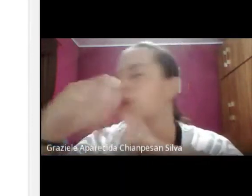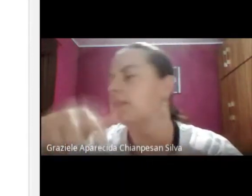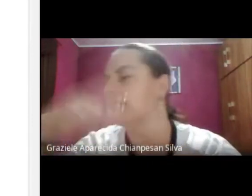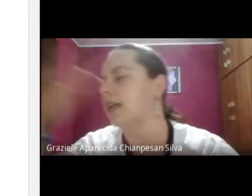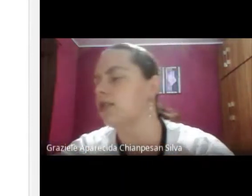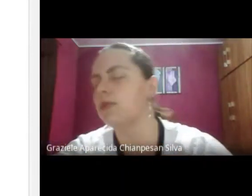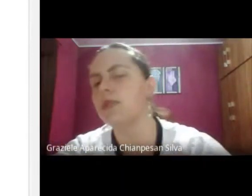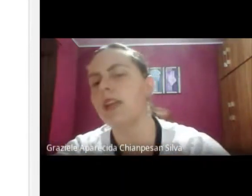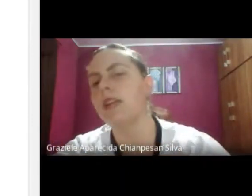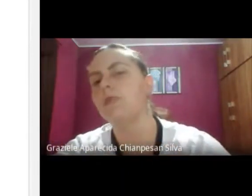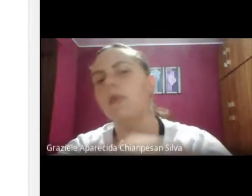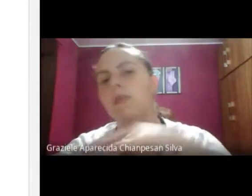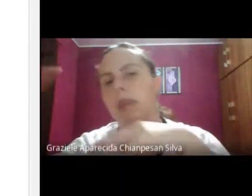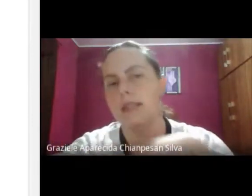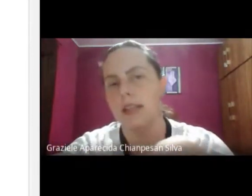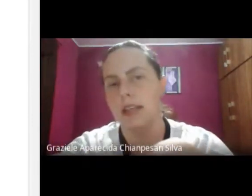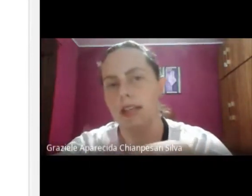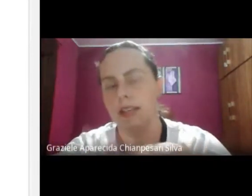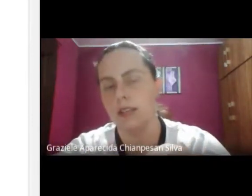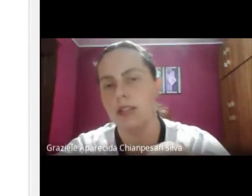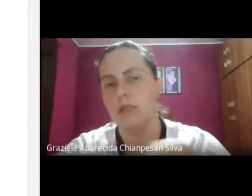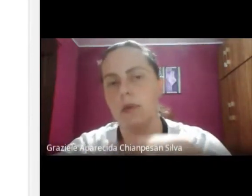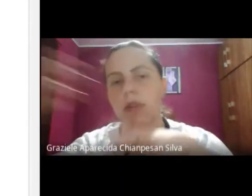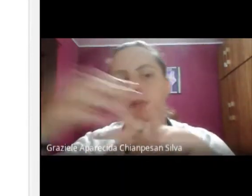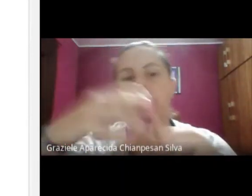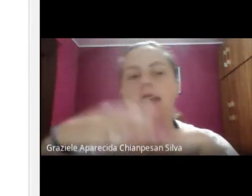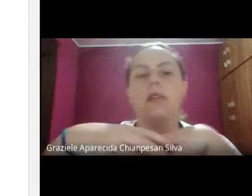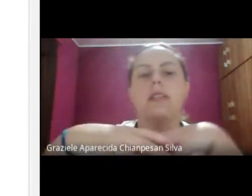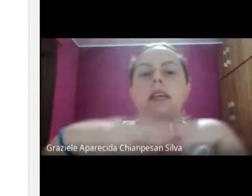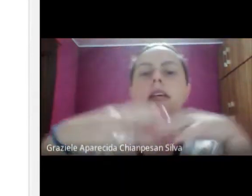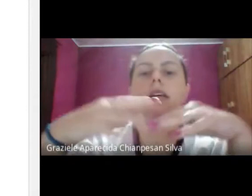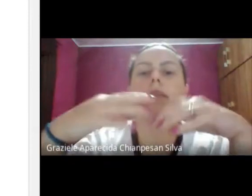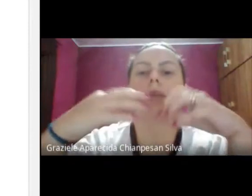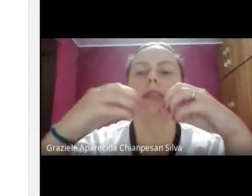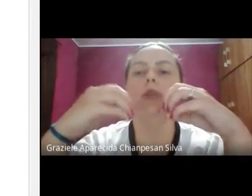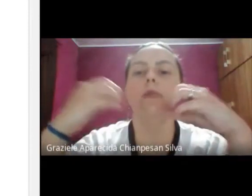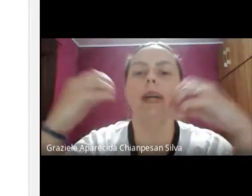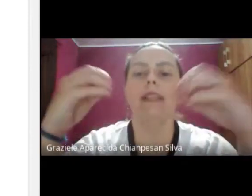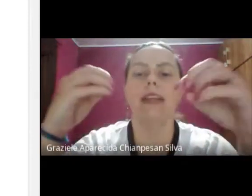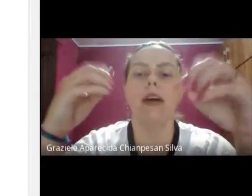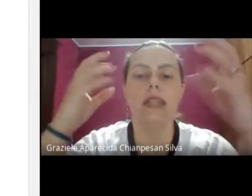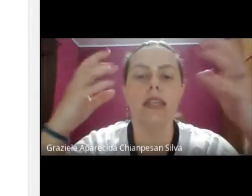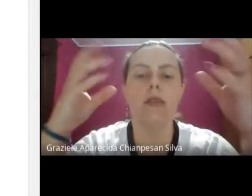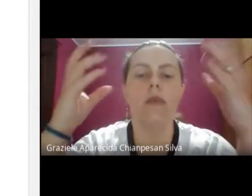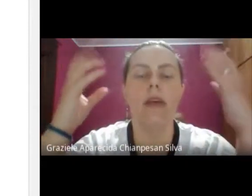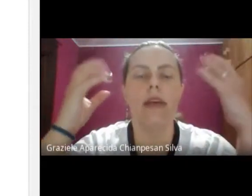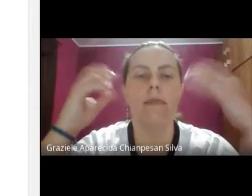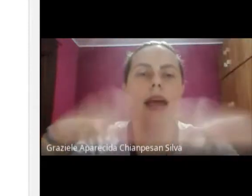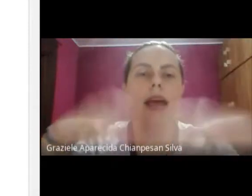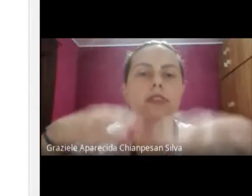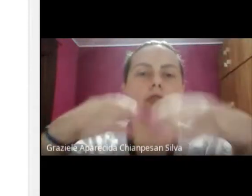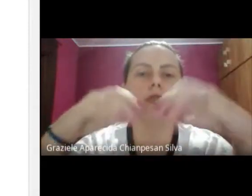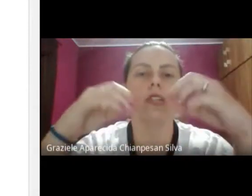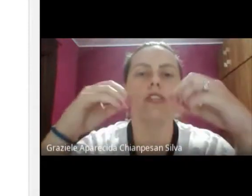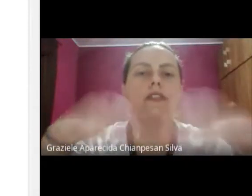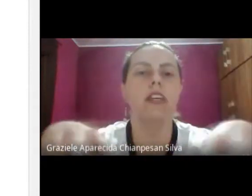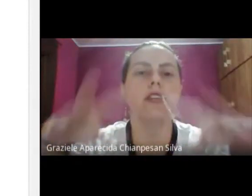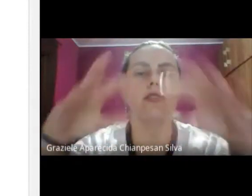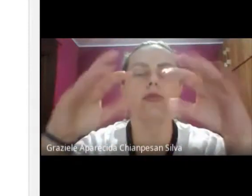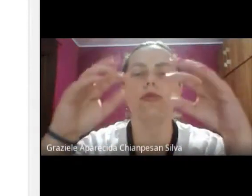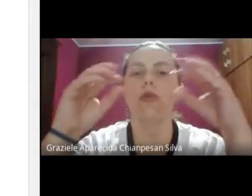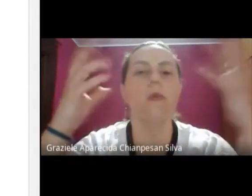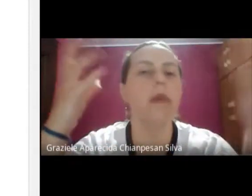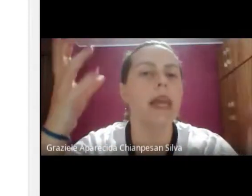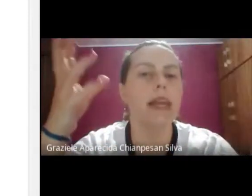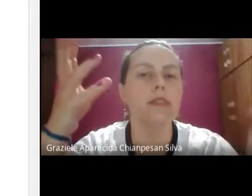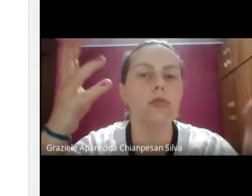patrimônio cultural imaterial nós vamos falar um pouco mais nas nossas próximas aulas. Patrimônio material seriam prédios,